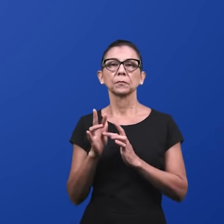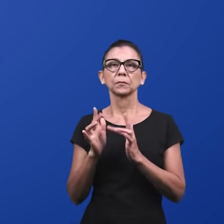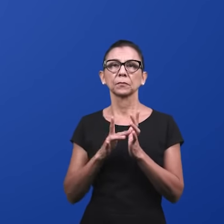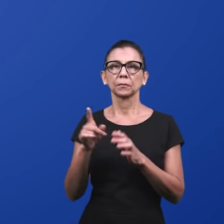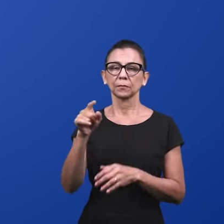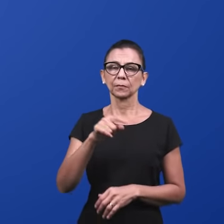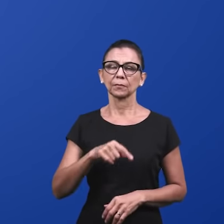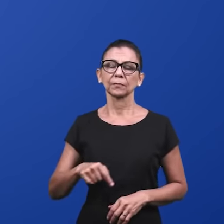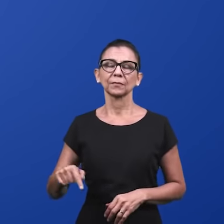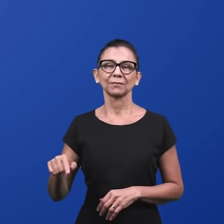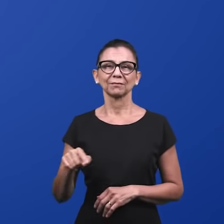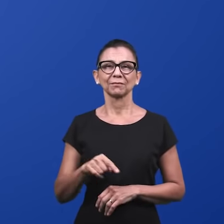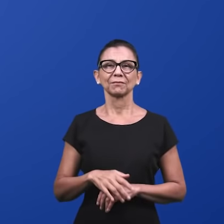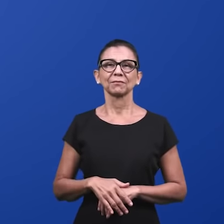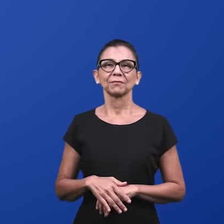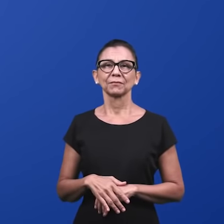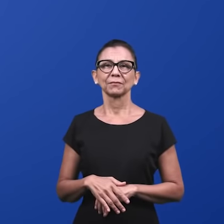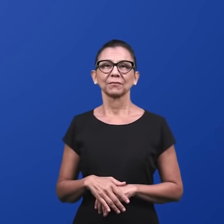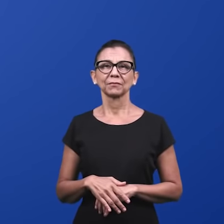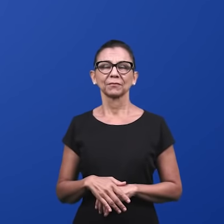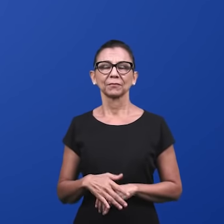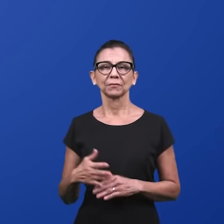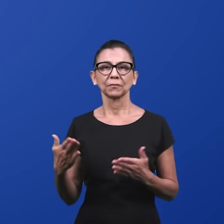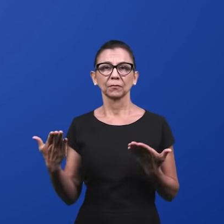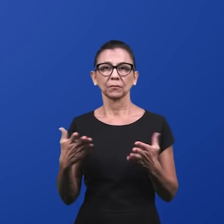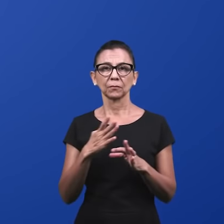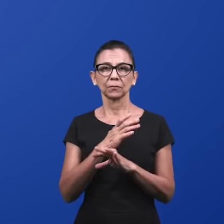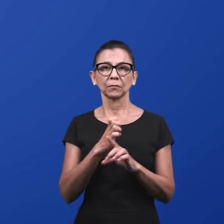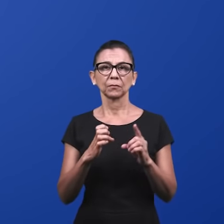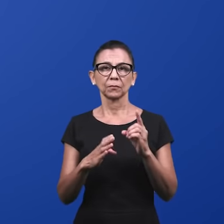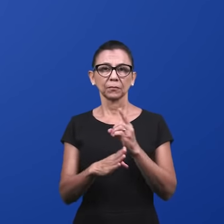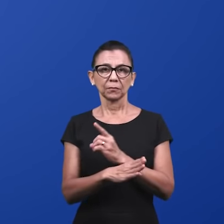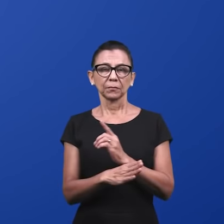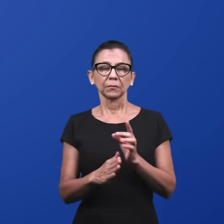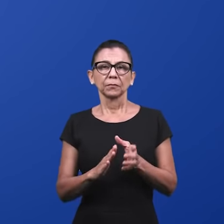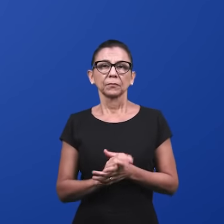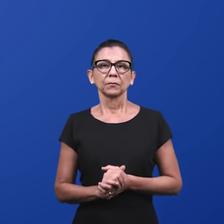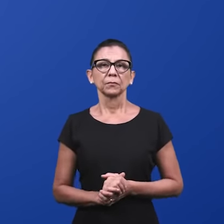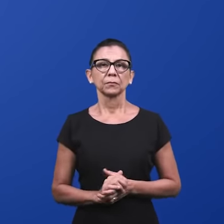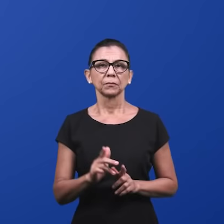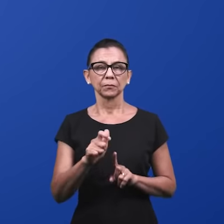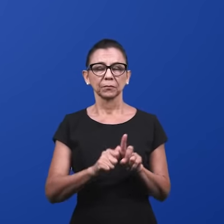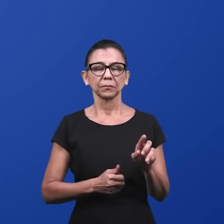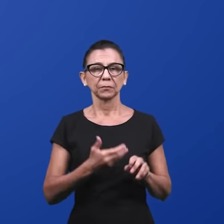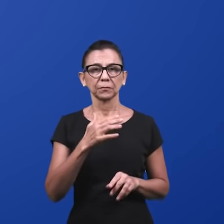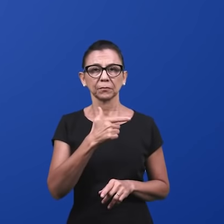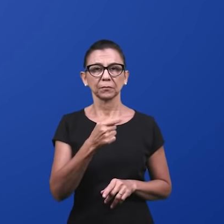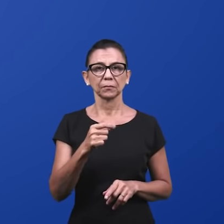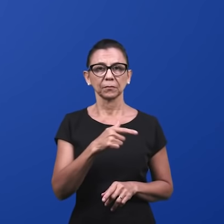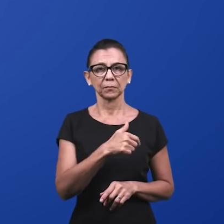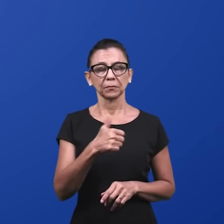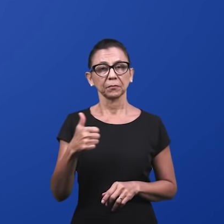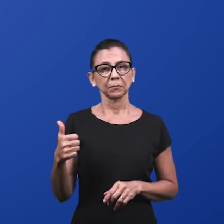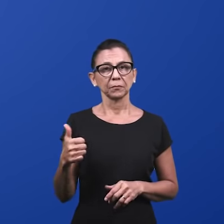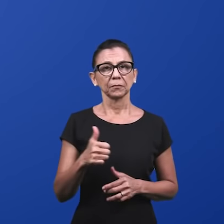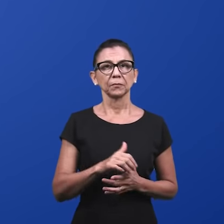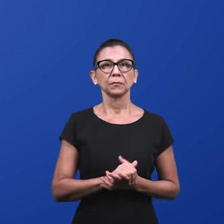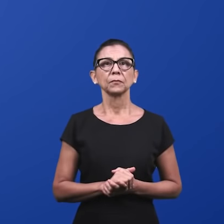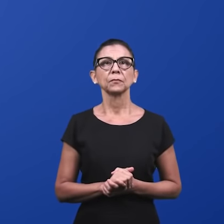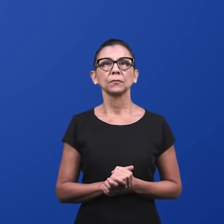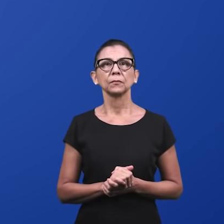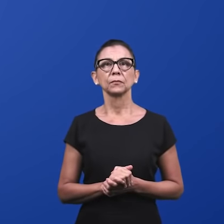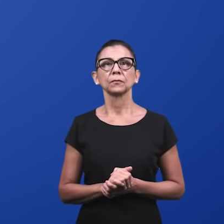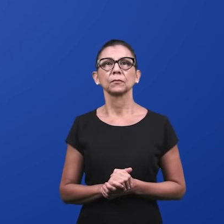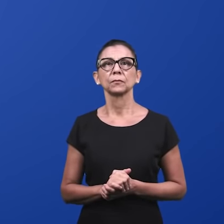Jesus a todos. Essa Escola Bíblica Dominical, hora do dia 26 de 12 de 2021, na questão de número 5. A pergunta